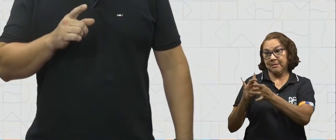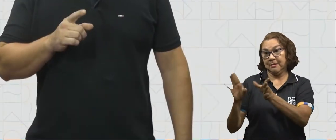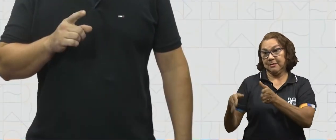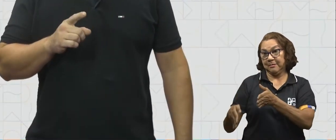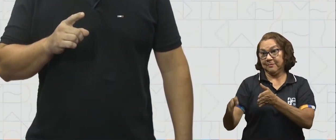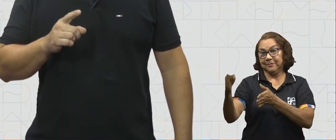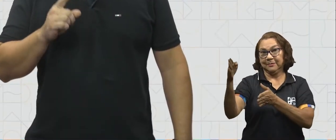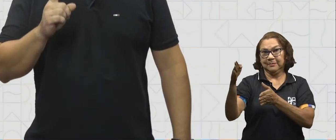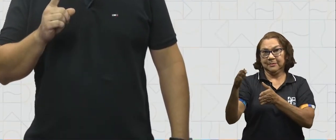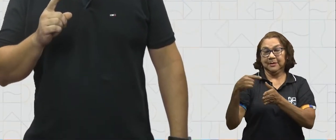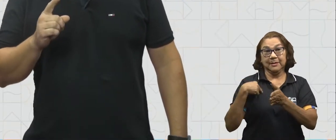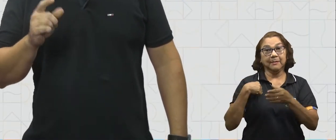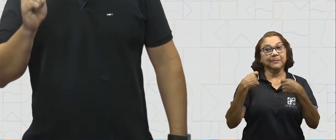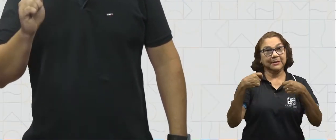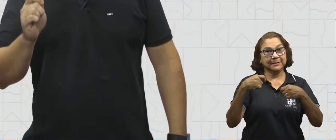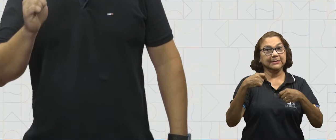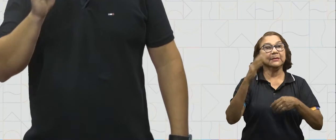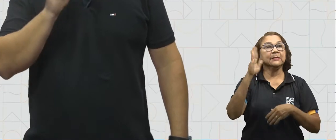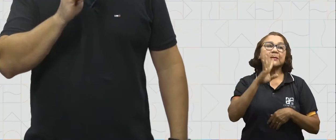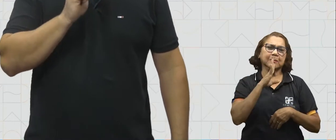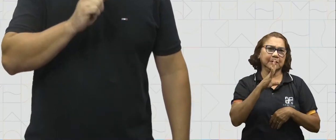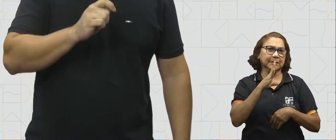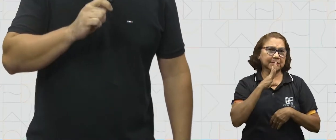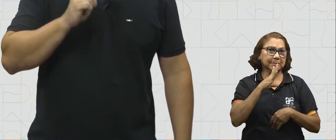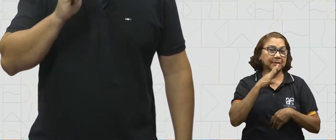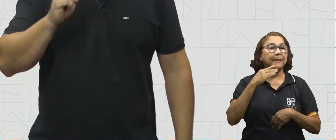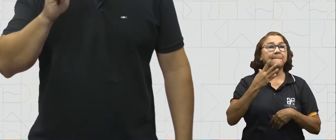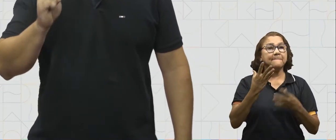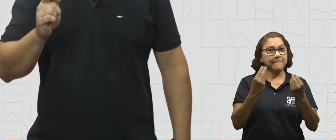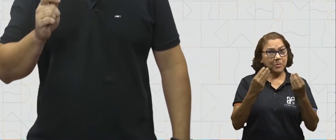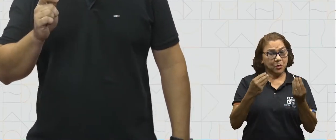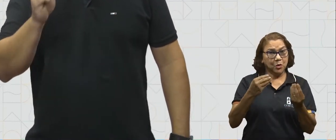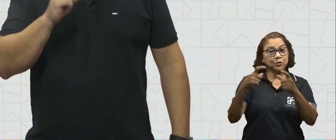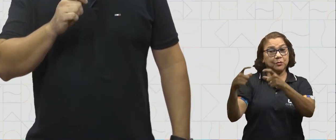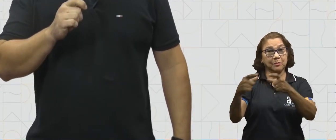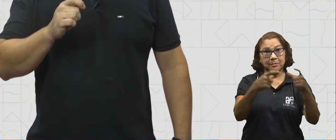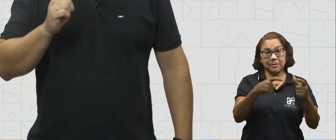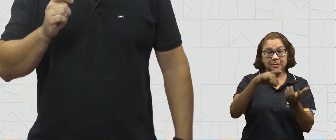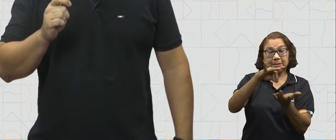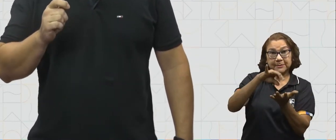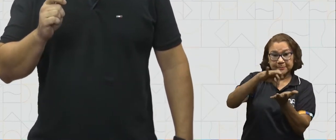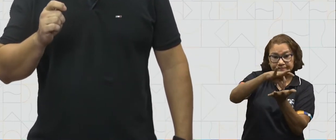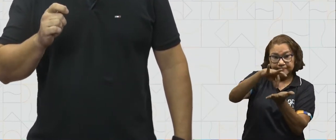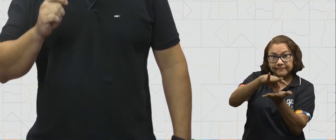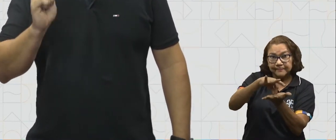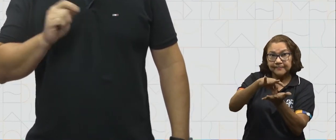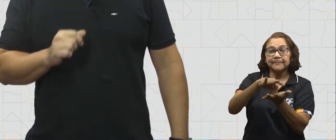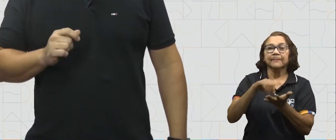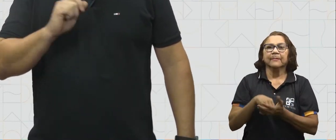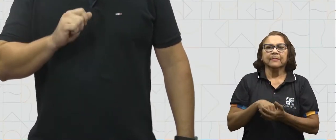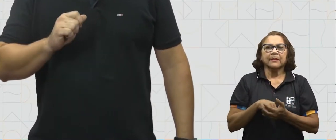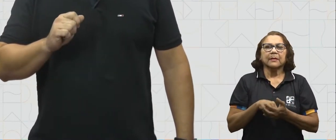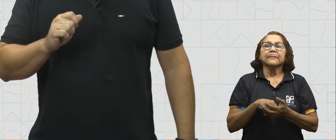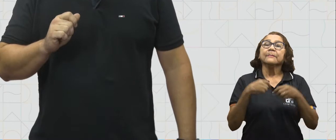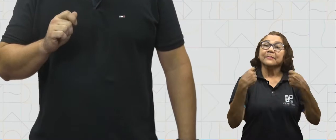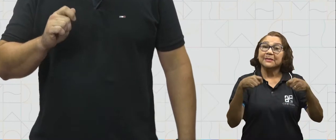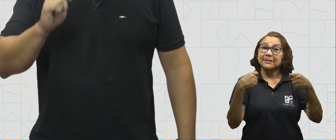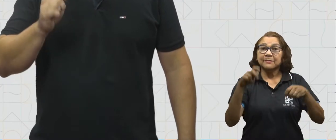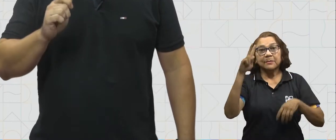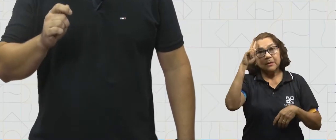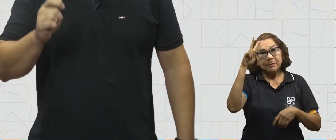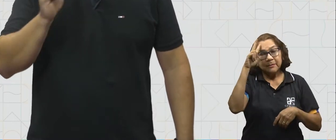É necessário essa habilidade para orientação correta do nosso dia a dia ou nas representações espaciais específicas. Podemos